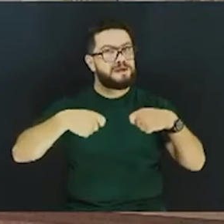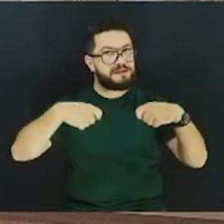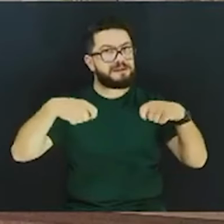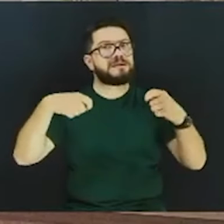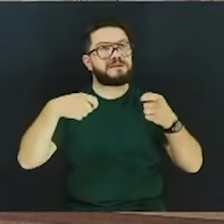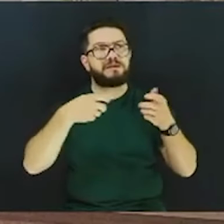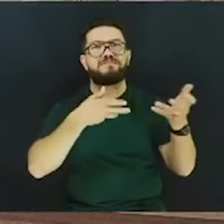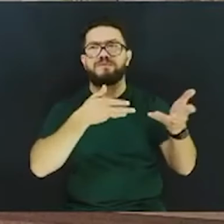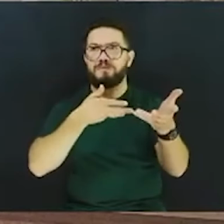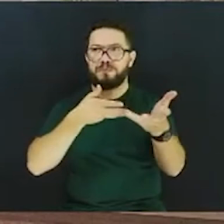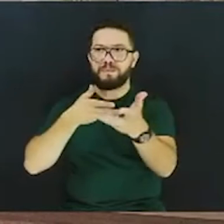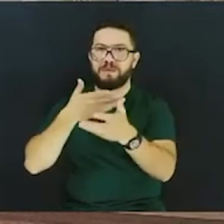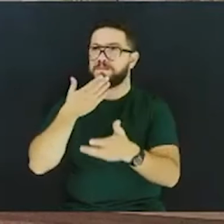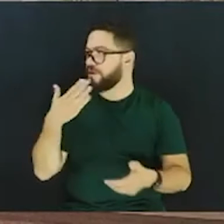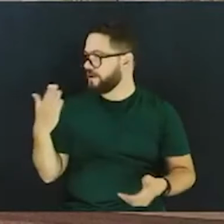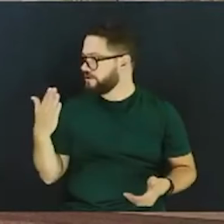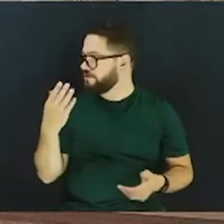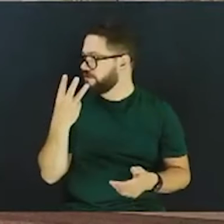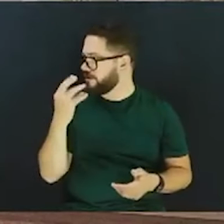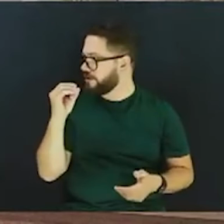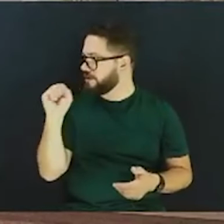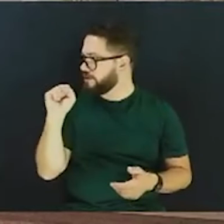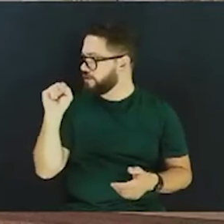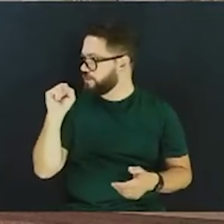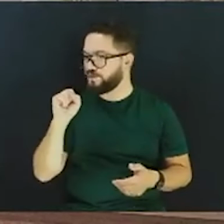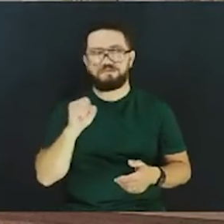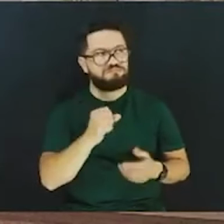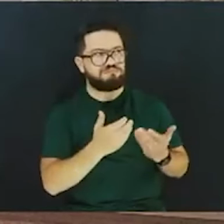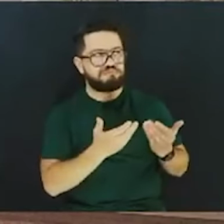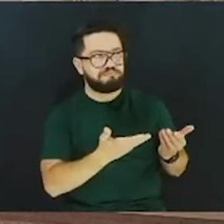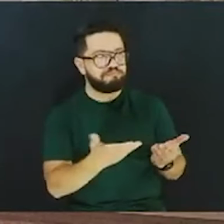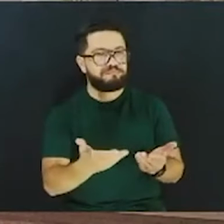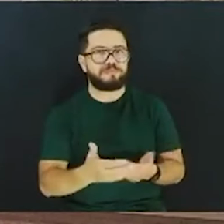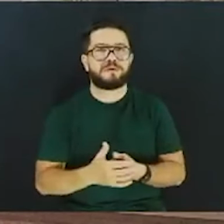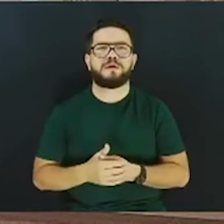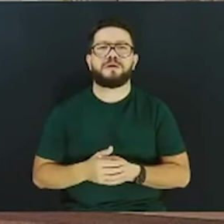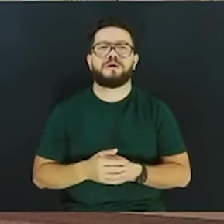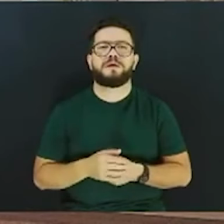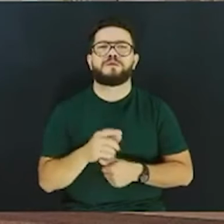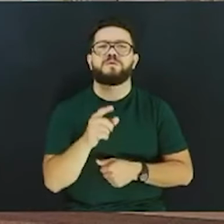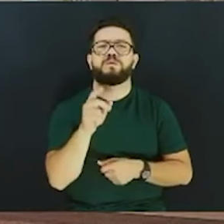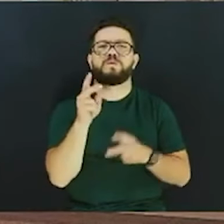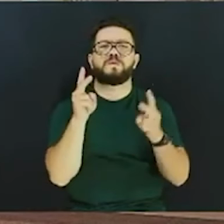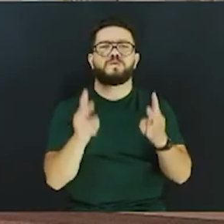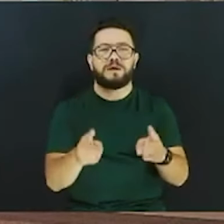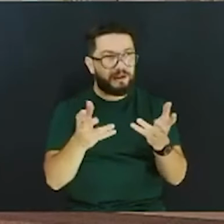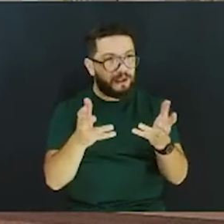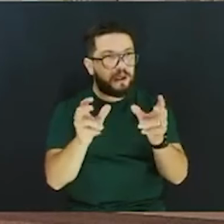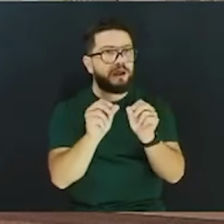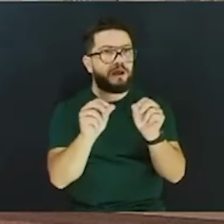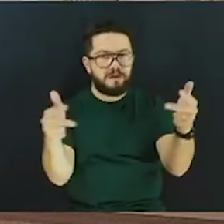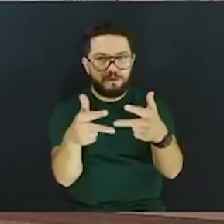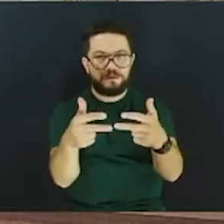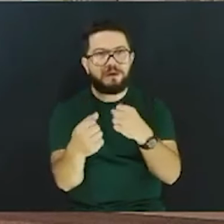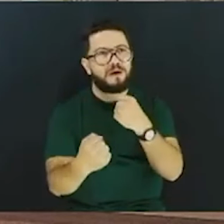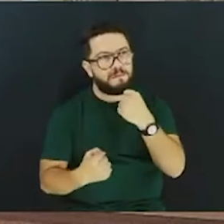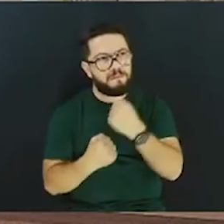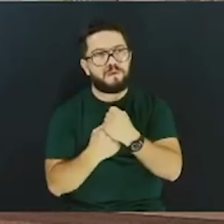mais 30 segundos Presidente bolsonaro a palavra de apoio desta casa da Câmara Municipal de Curitiba as academias